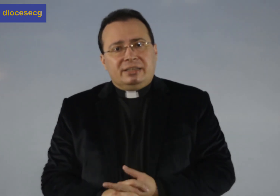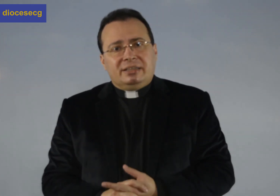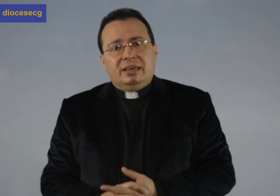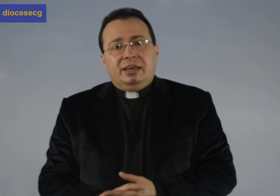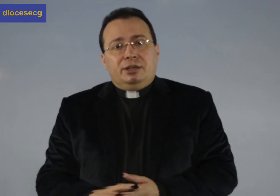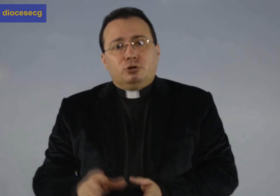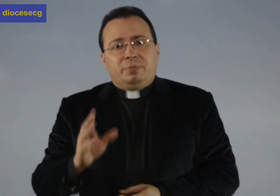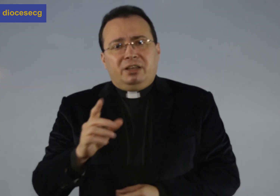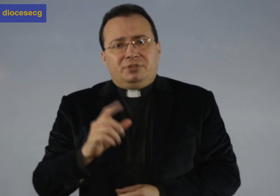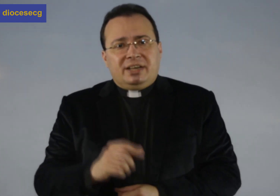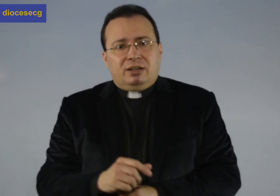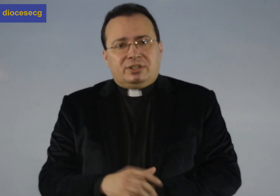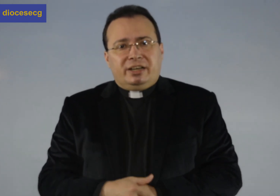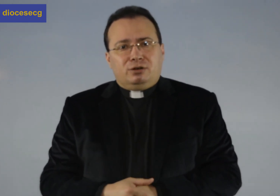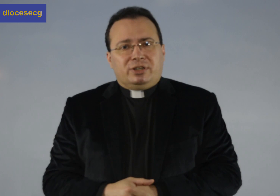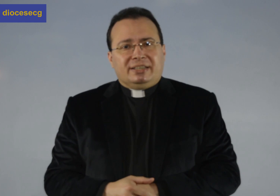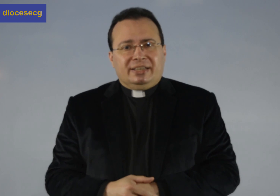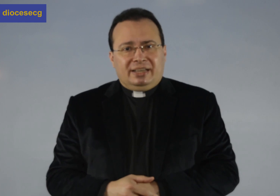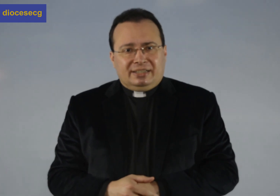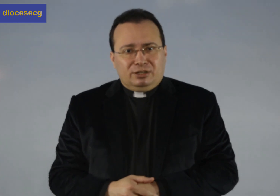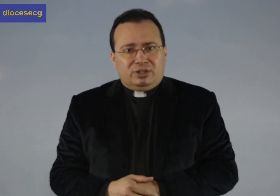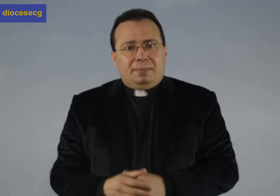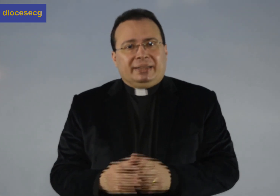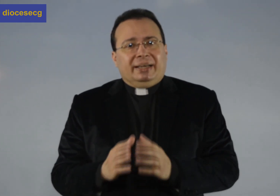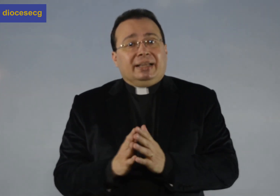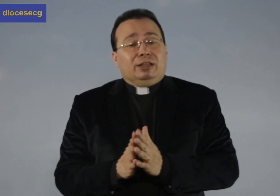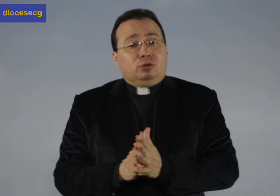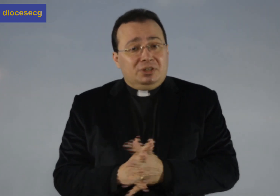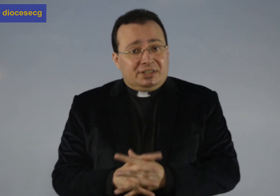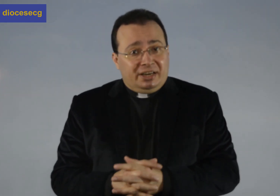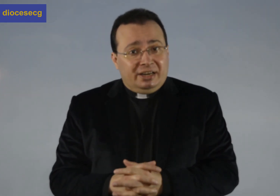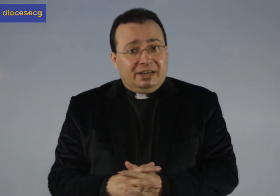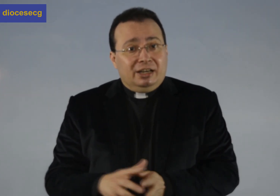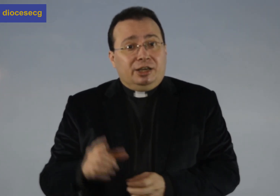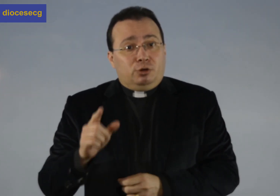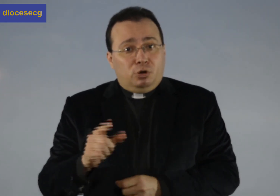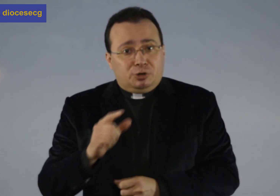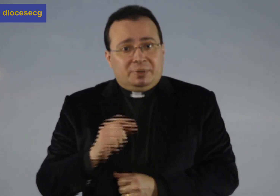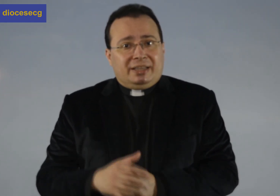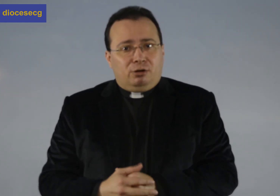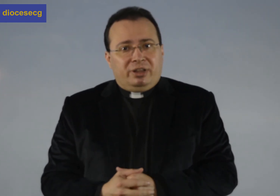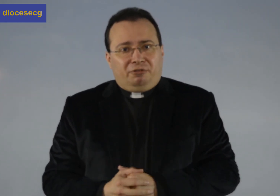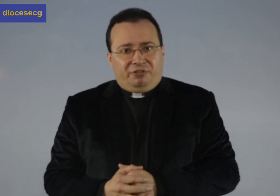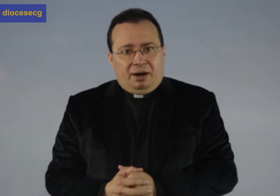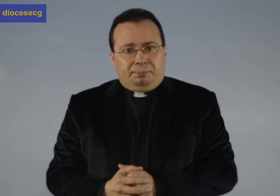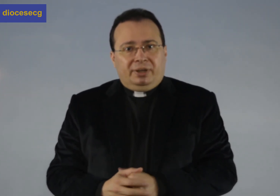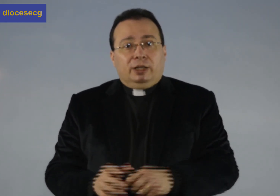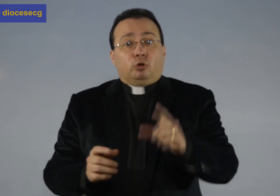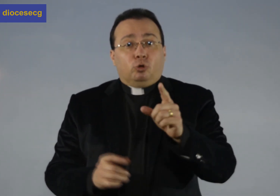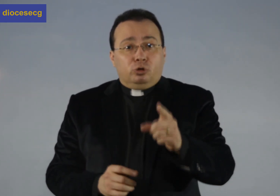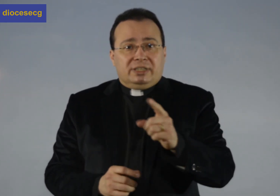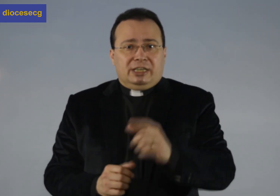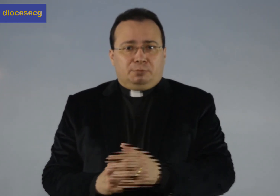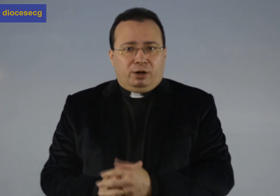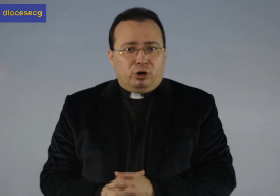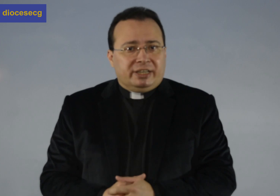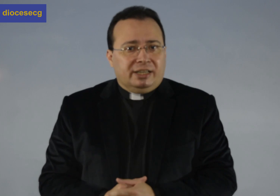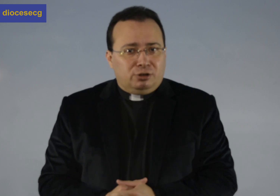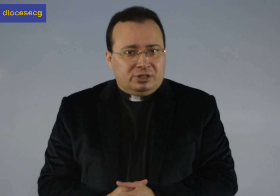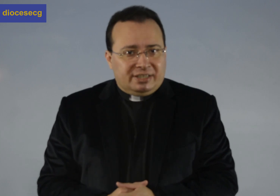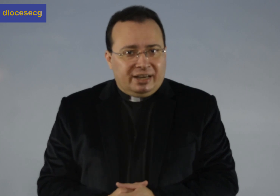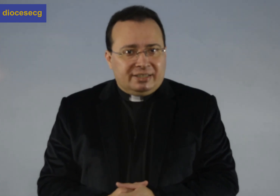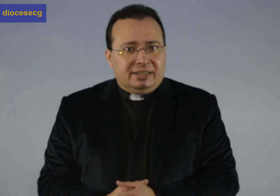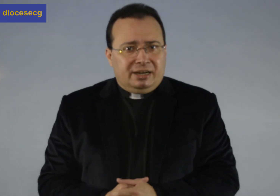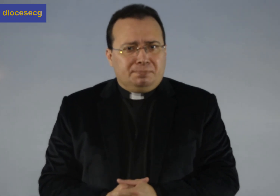de leite, e os beneficiados serão os recém-nascidos da Maternidade do Izéia e do Hospital da FAP. Todas as paróquias